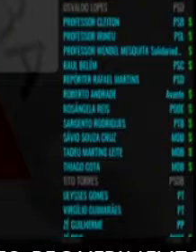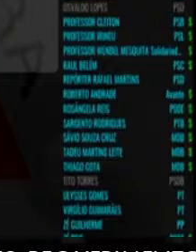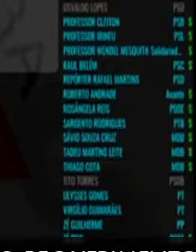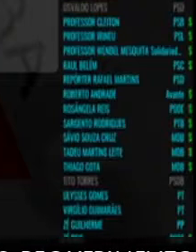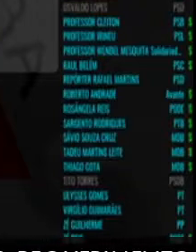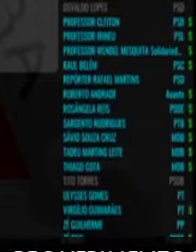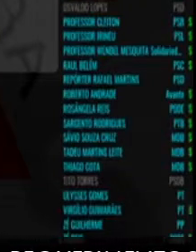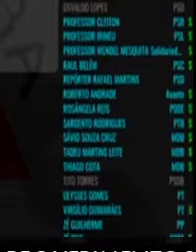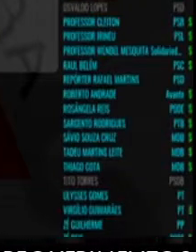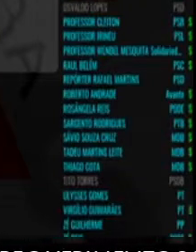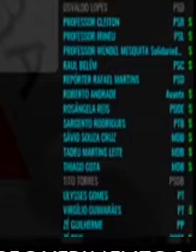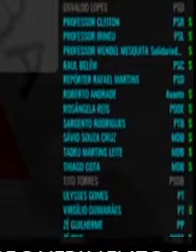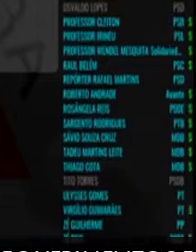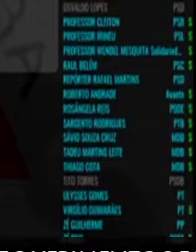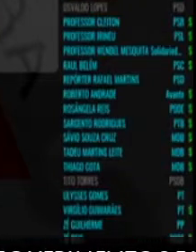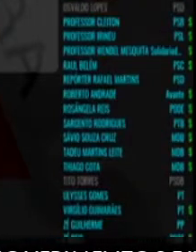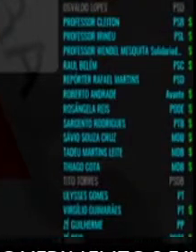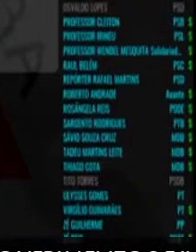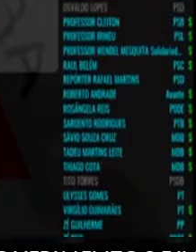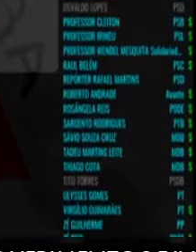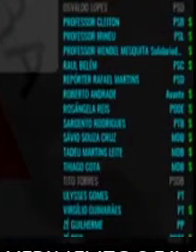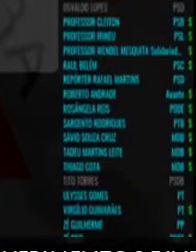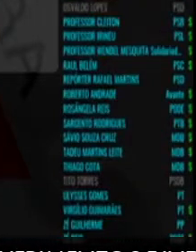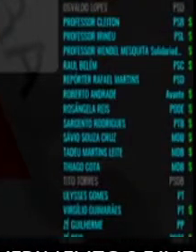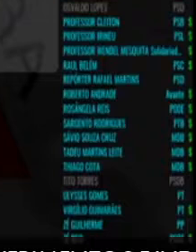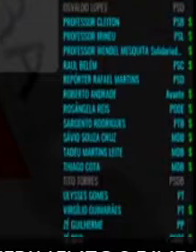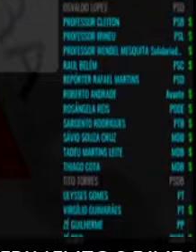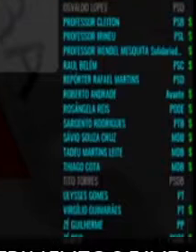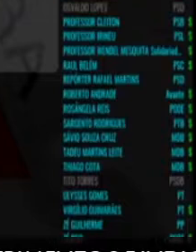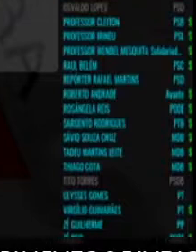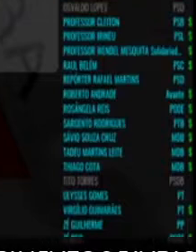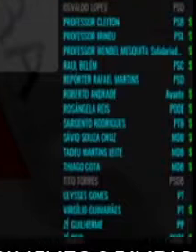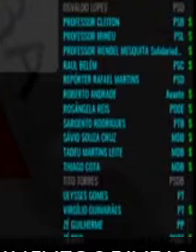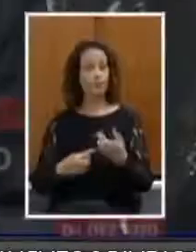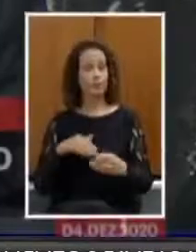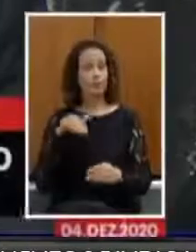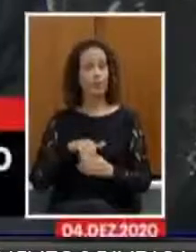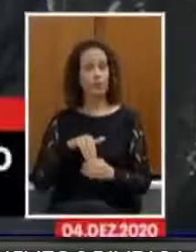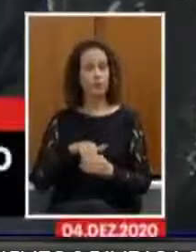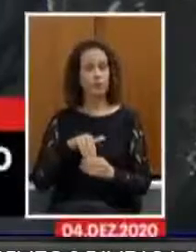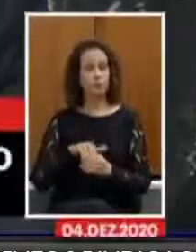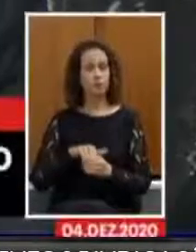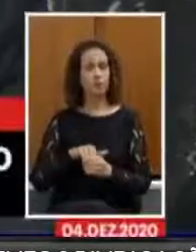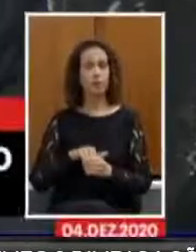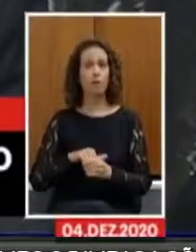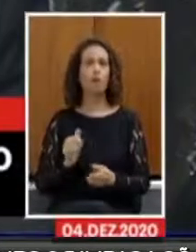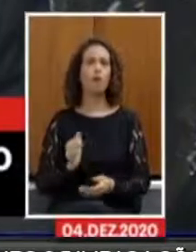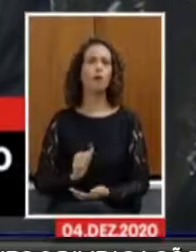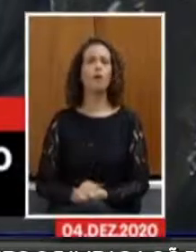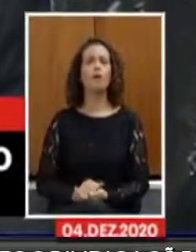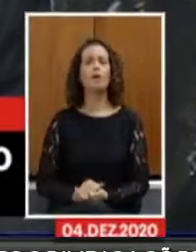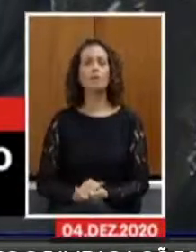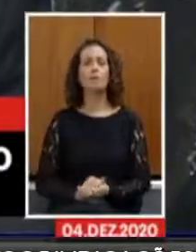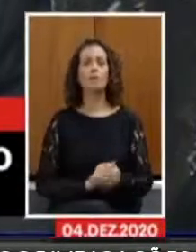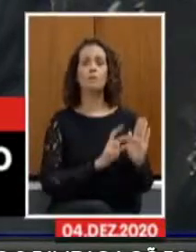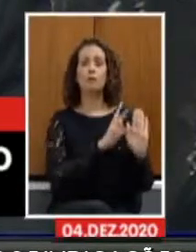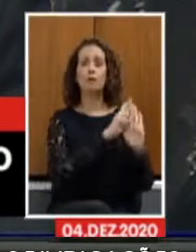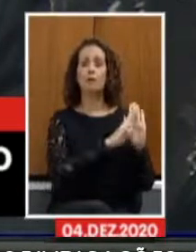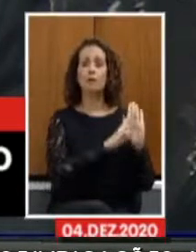A presidência informa ao plenário que logo em seguida passaremos à votação dos pareceres de redação